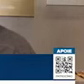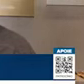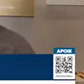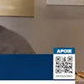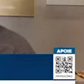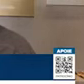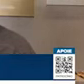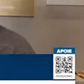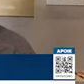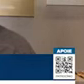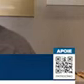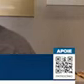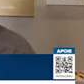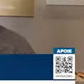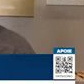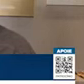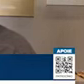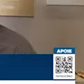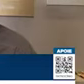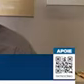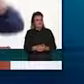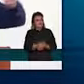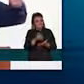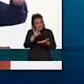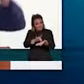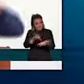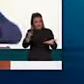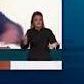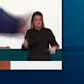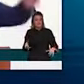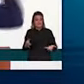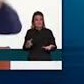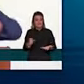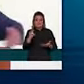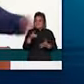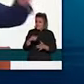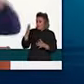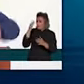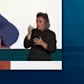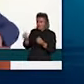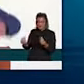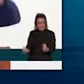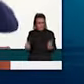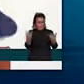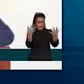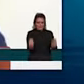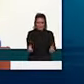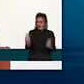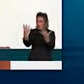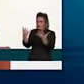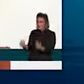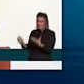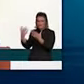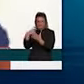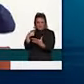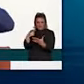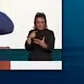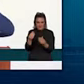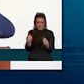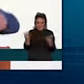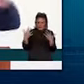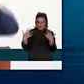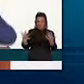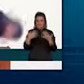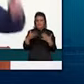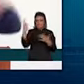visão dele sobre as causas da fome no Brasil. Se nós produzimos alimento demais no planeta Terra, e se